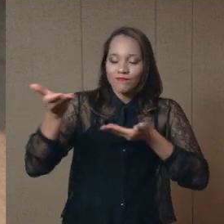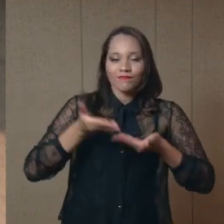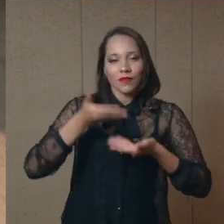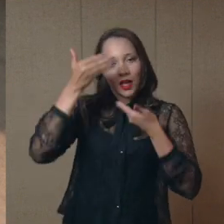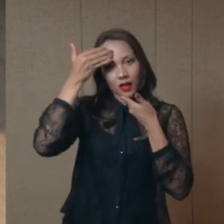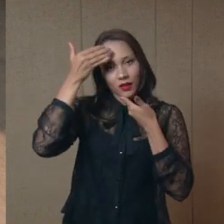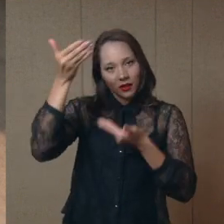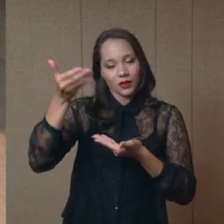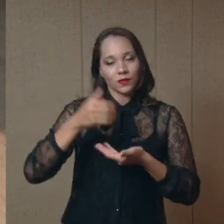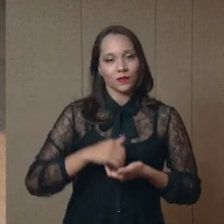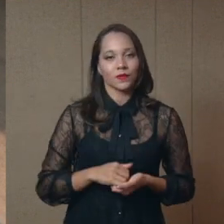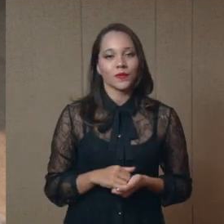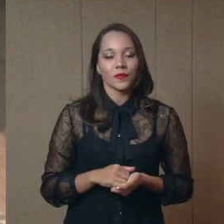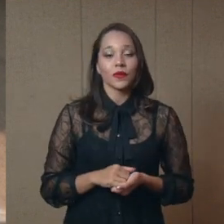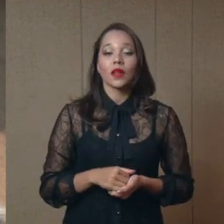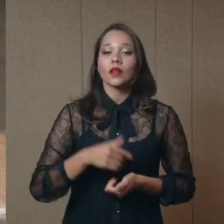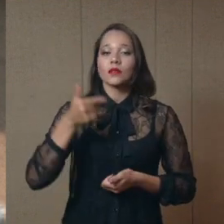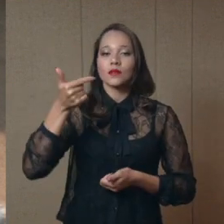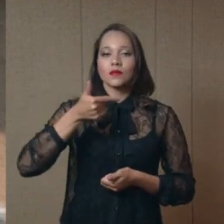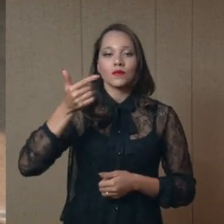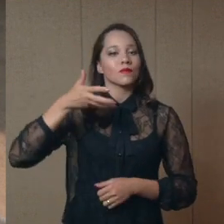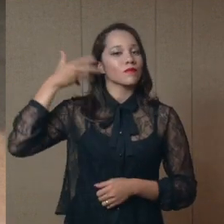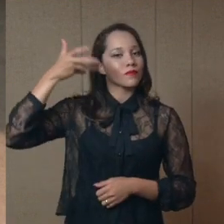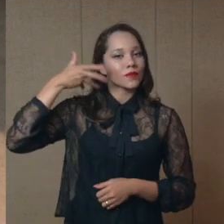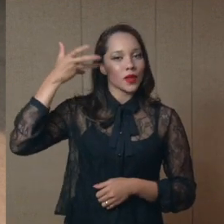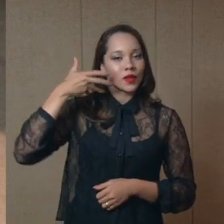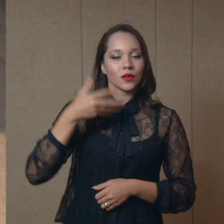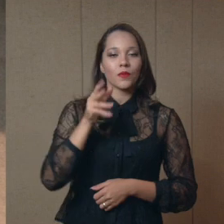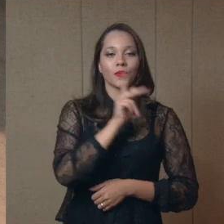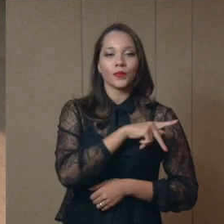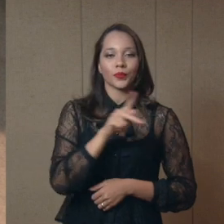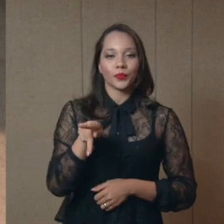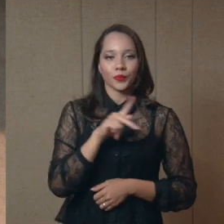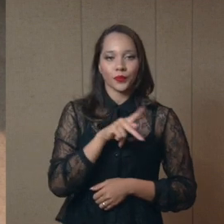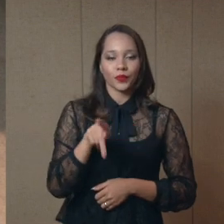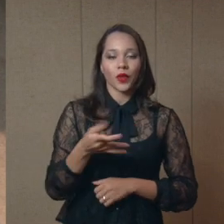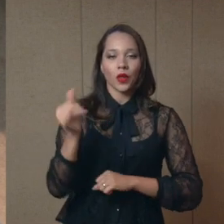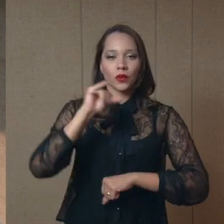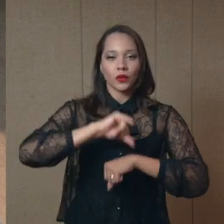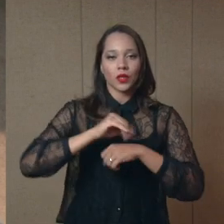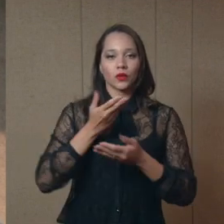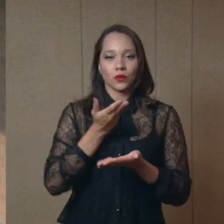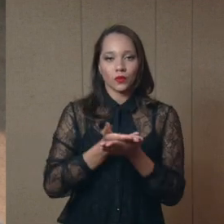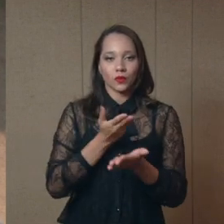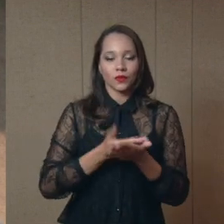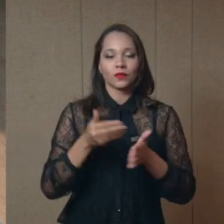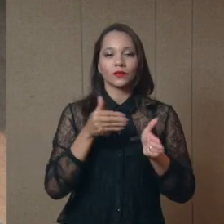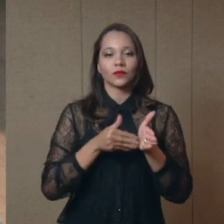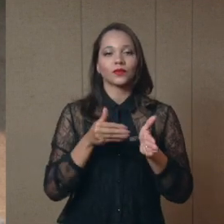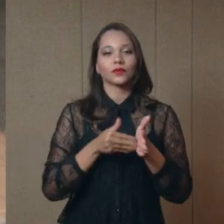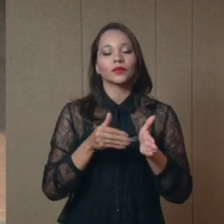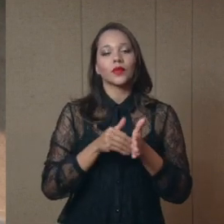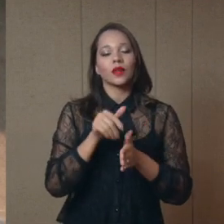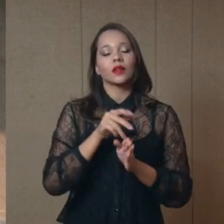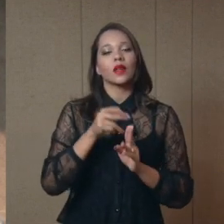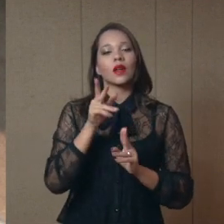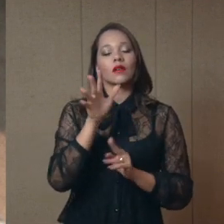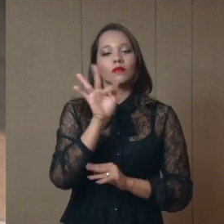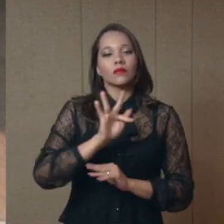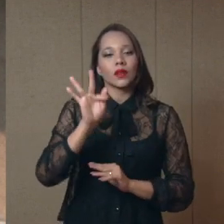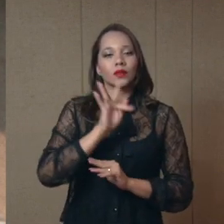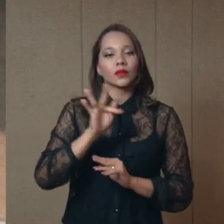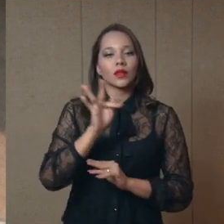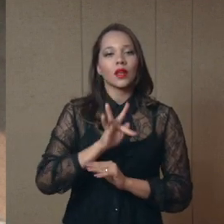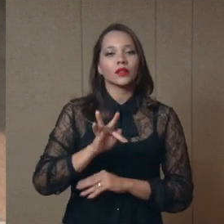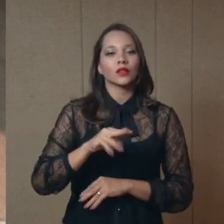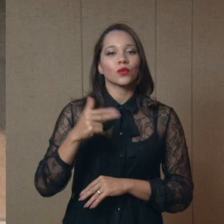muito a segunda palestra ficará a cargo do professor do centro de estudos da fronteira da universidade